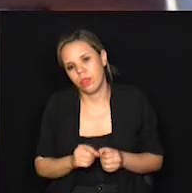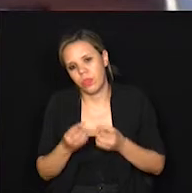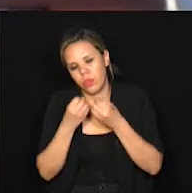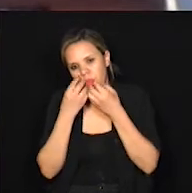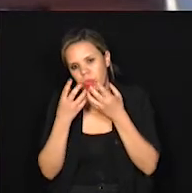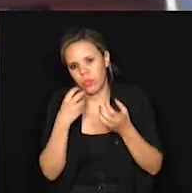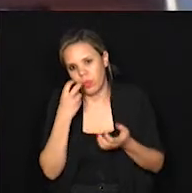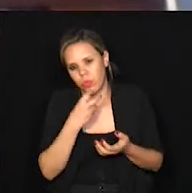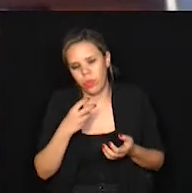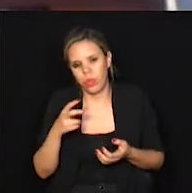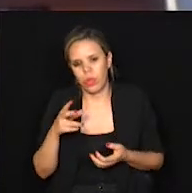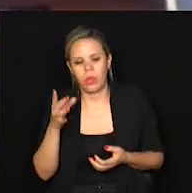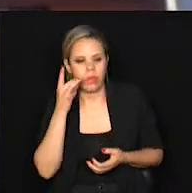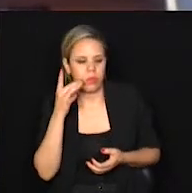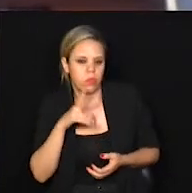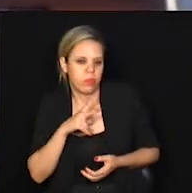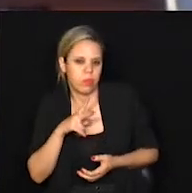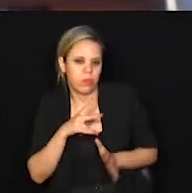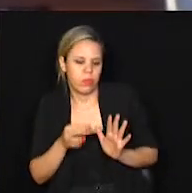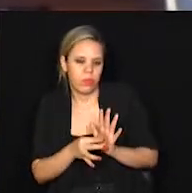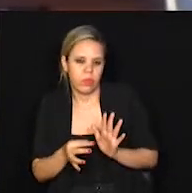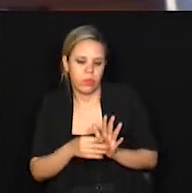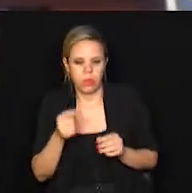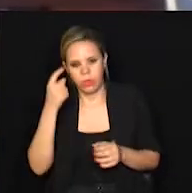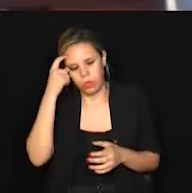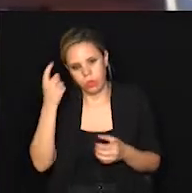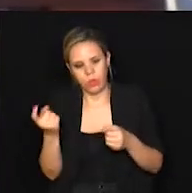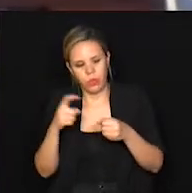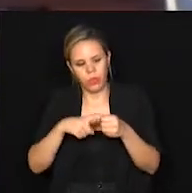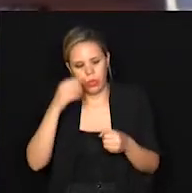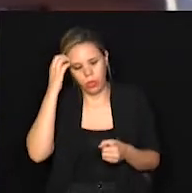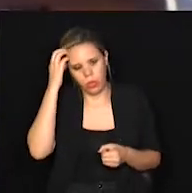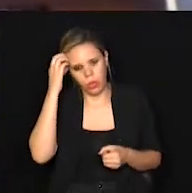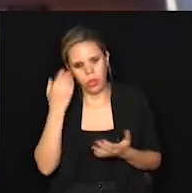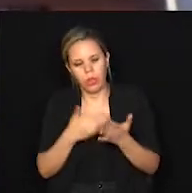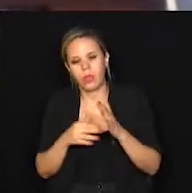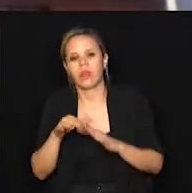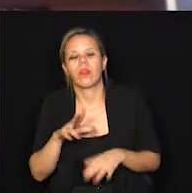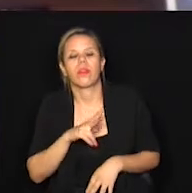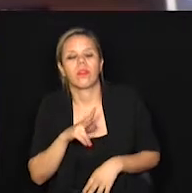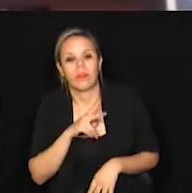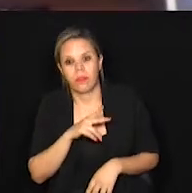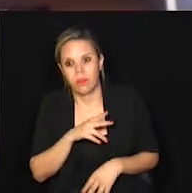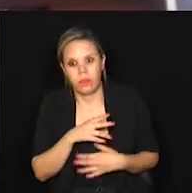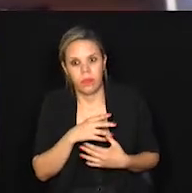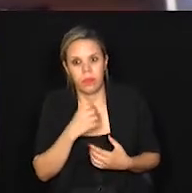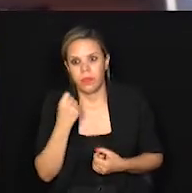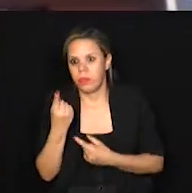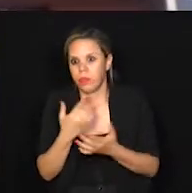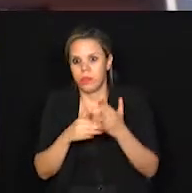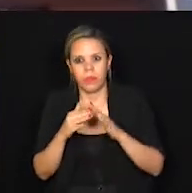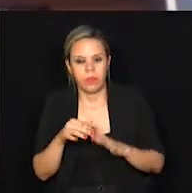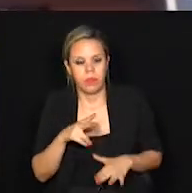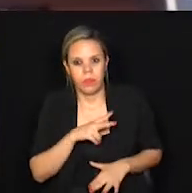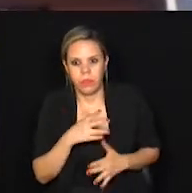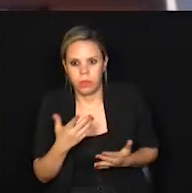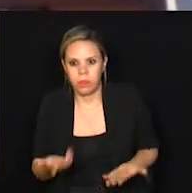mesmo pessoal de como está pensando em ser feita essa volta na escola privada, né? Em algumas escolas e